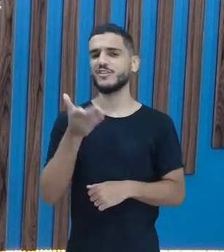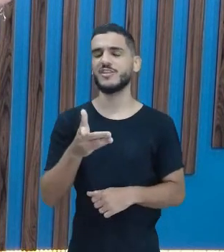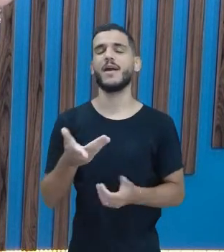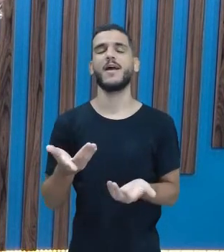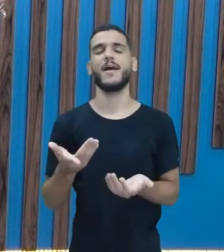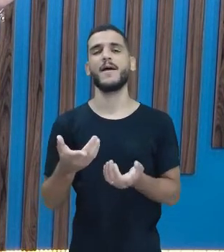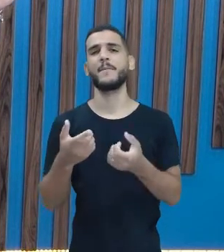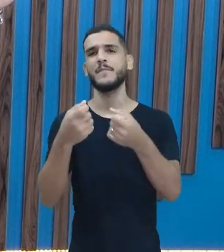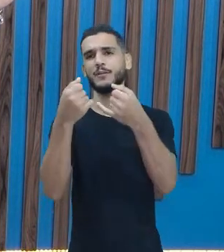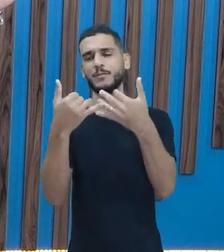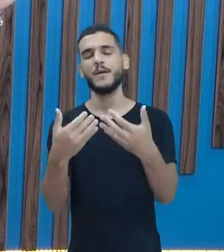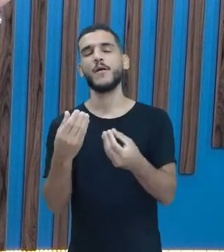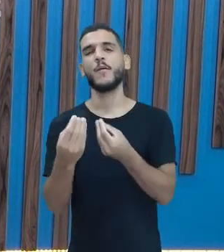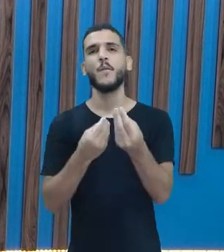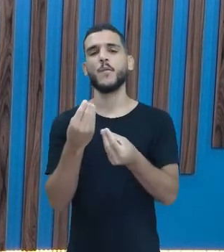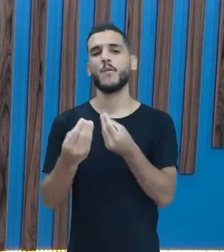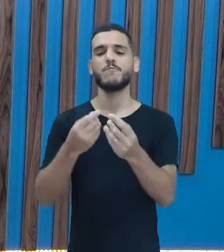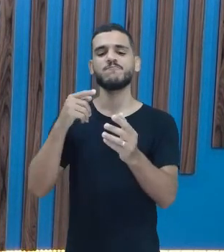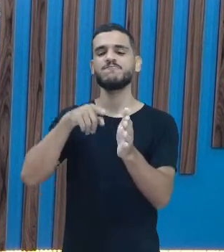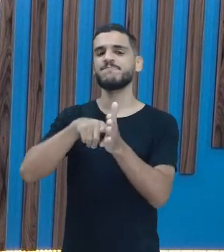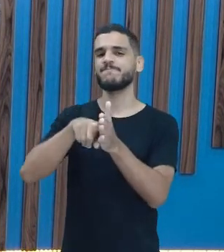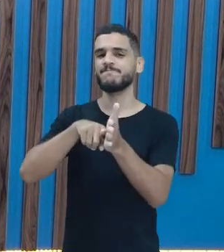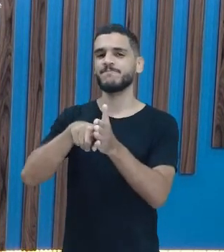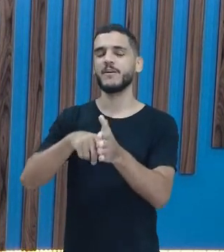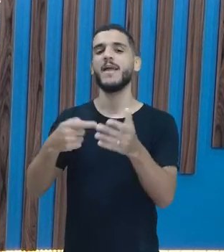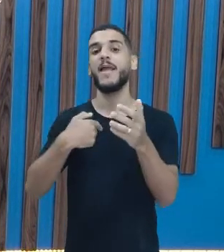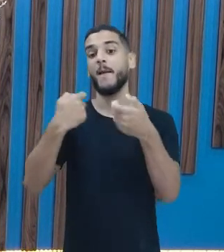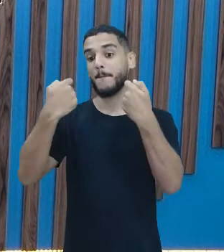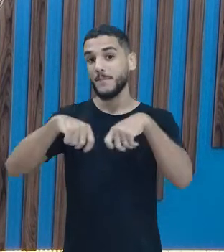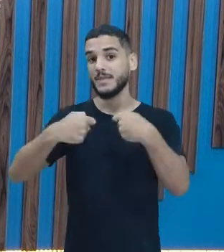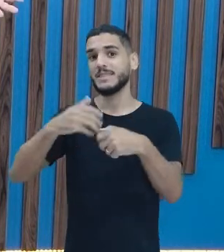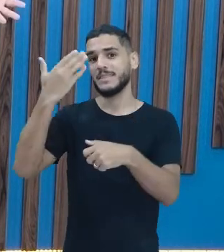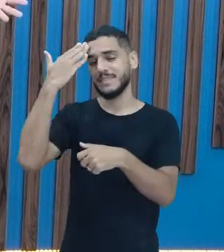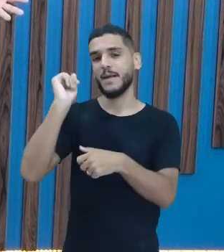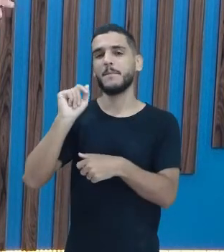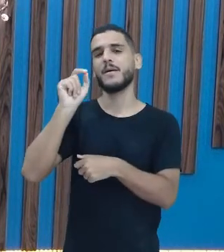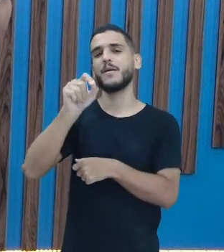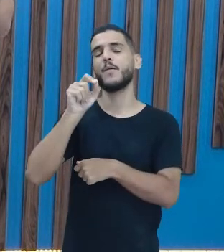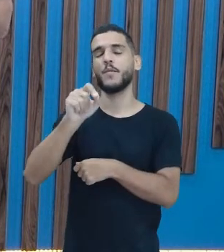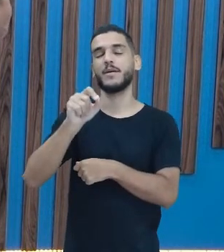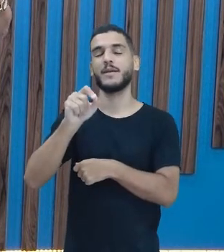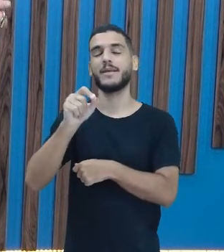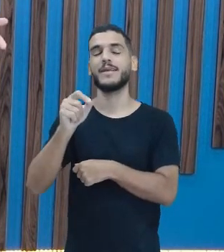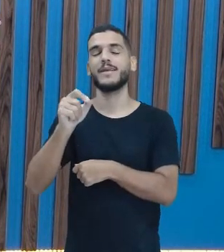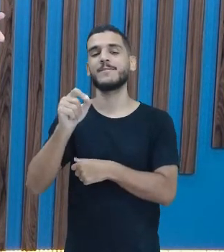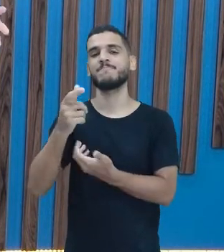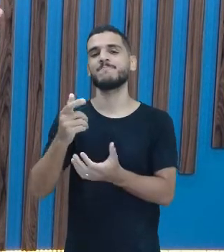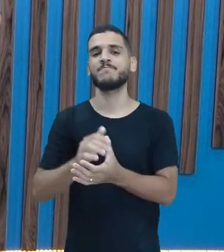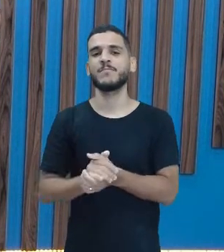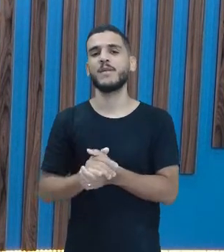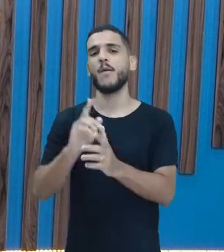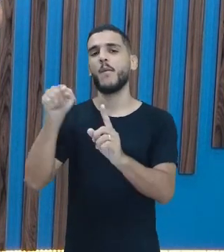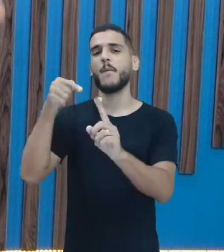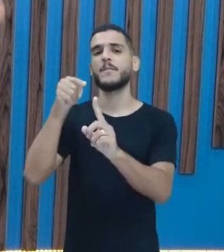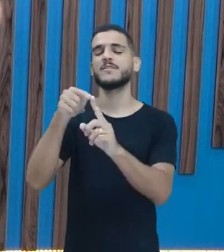que será pesquisado. É como eu falei, eu preciso saber o que eu quero, definir o assunto.